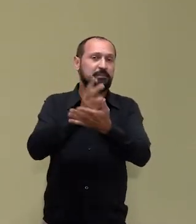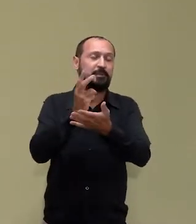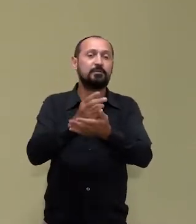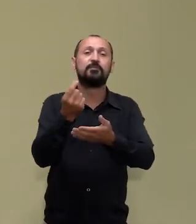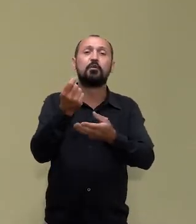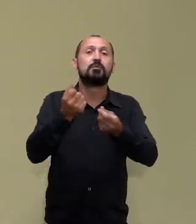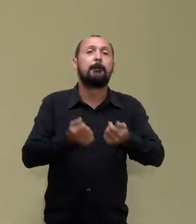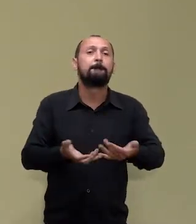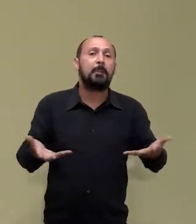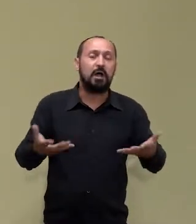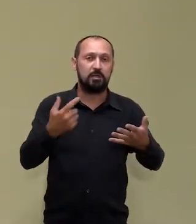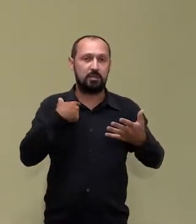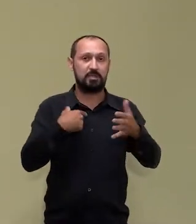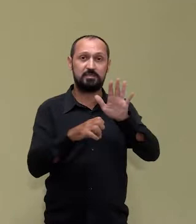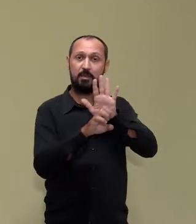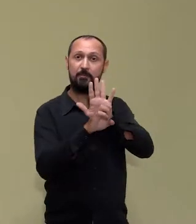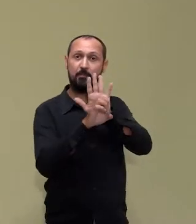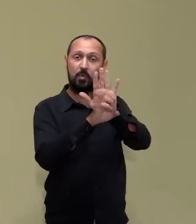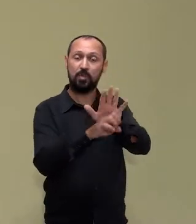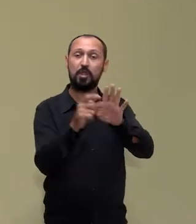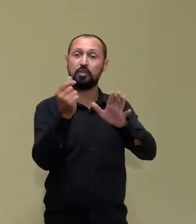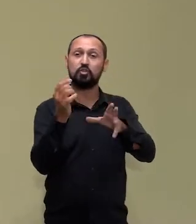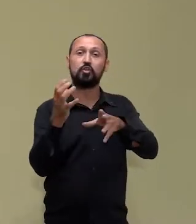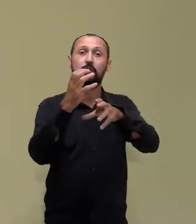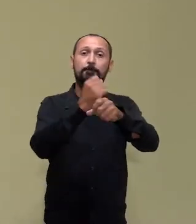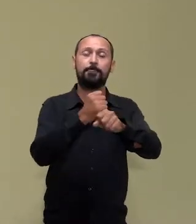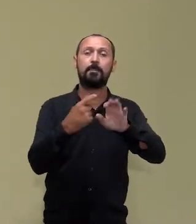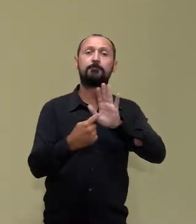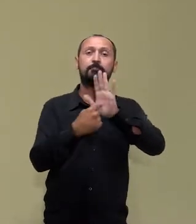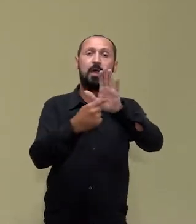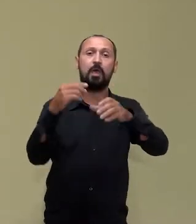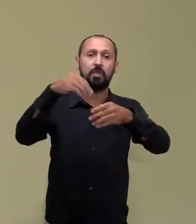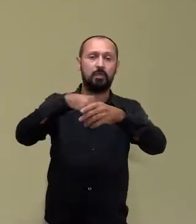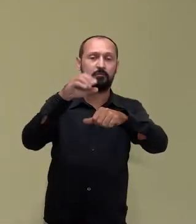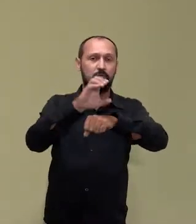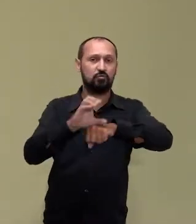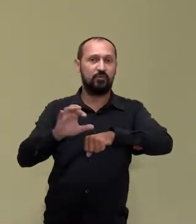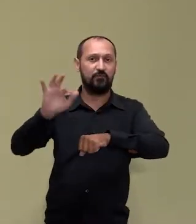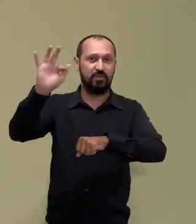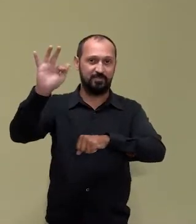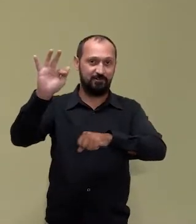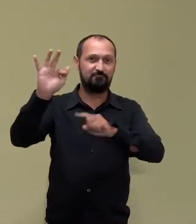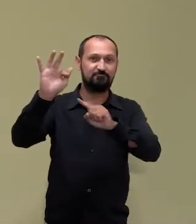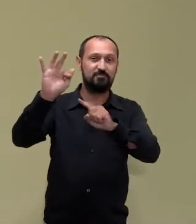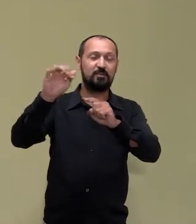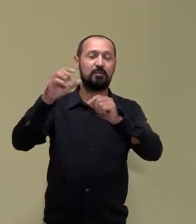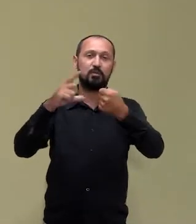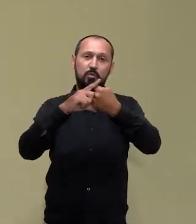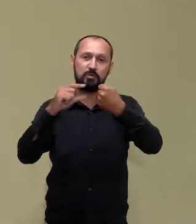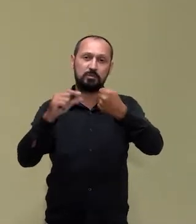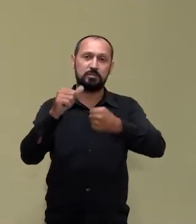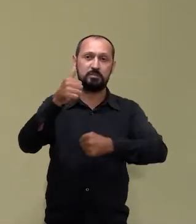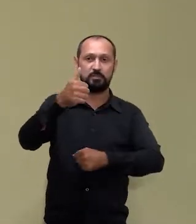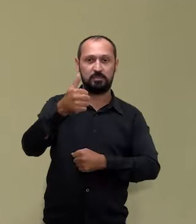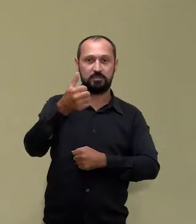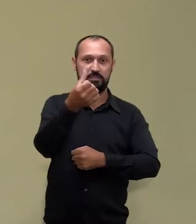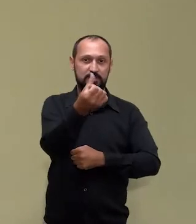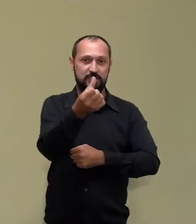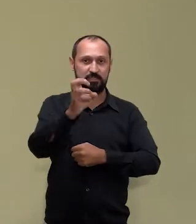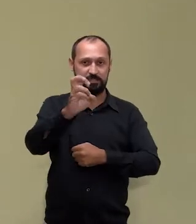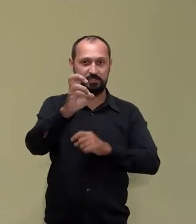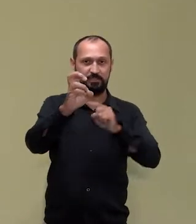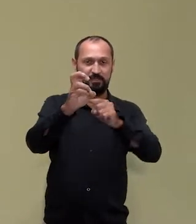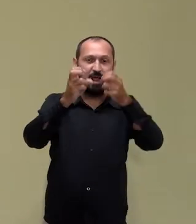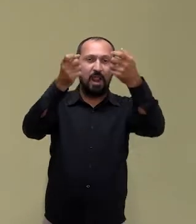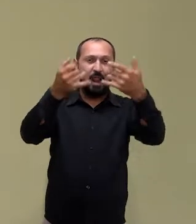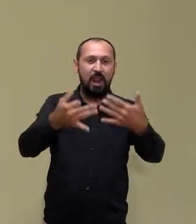ano fiscal. Esse modelo orçamentário é trazido pela nossa Constituição Federal, que no seu artigo